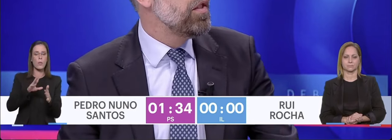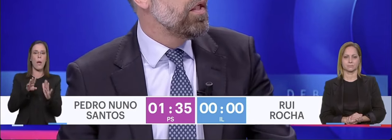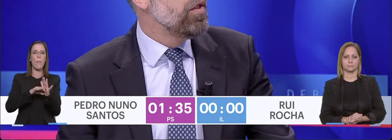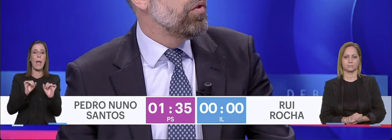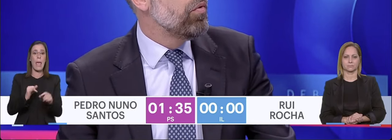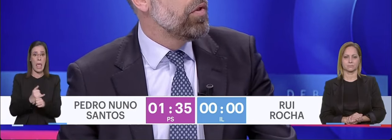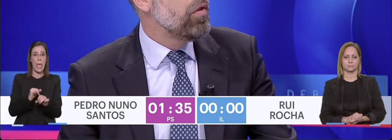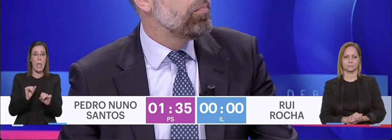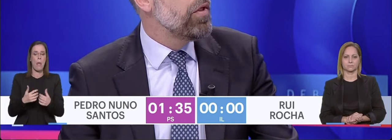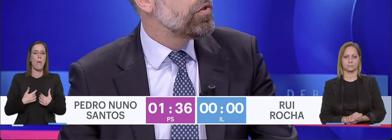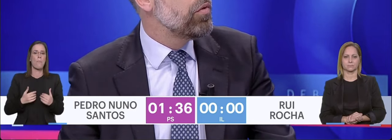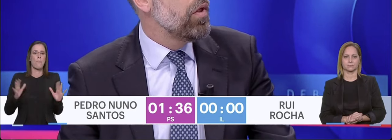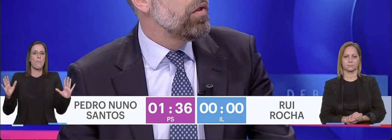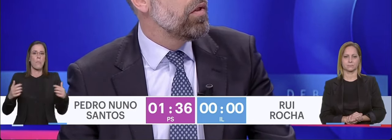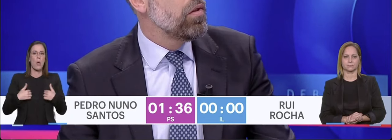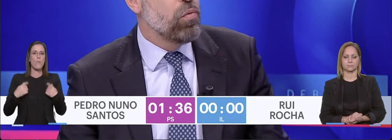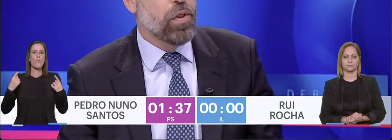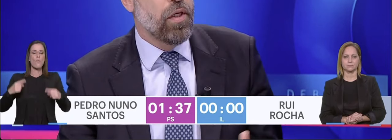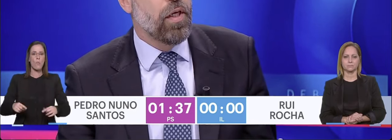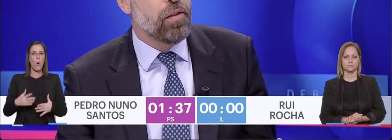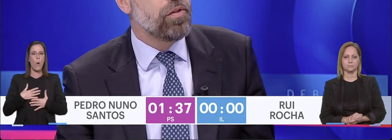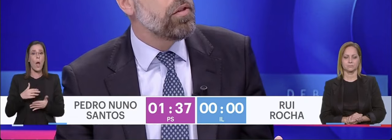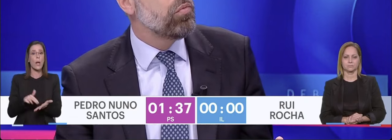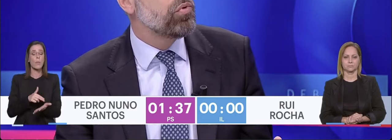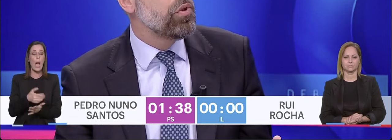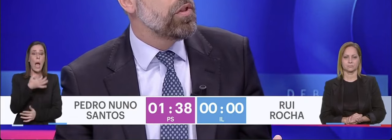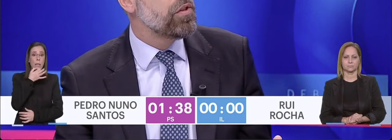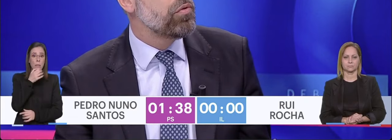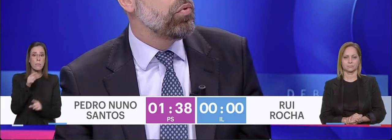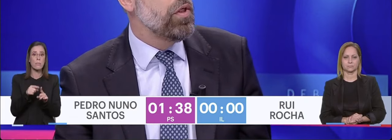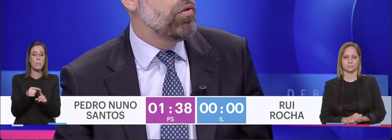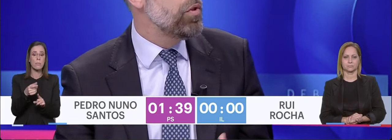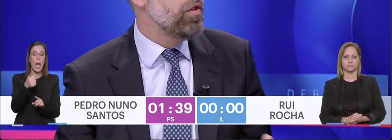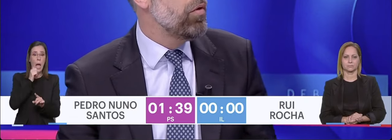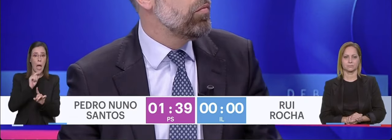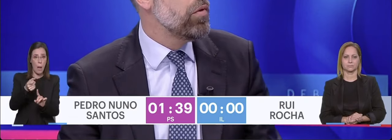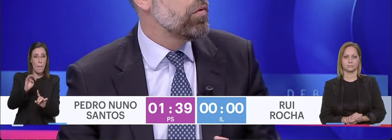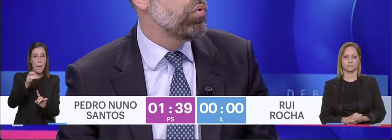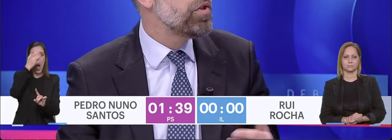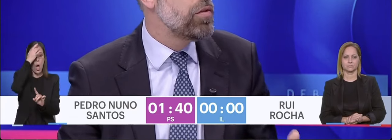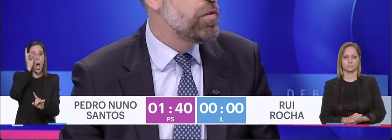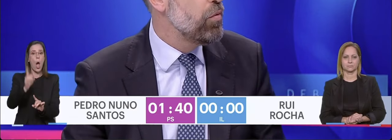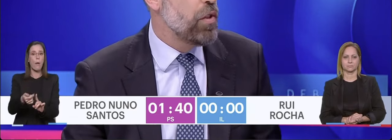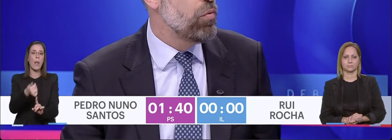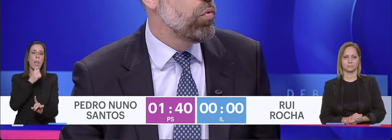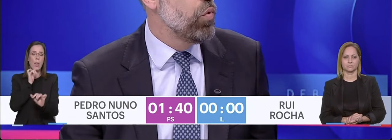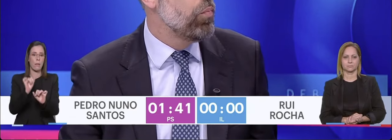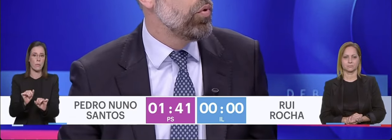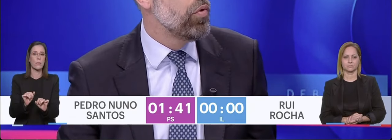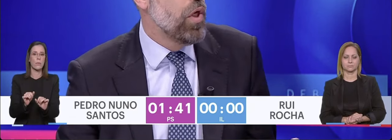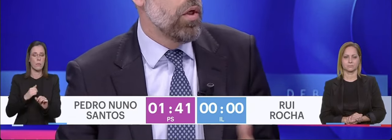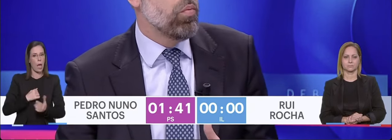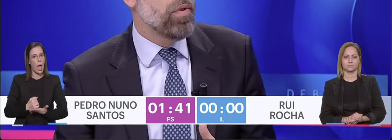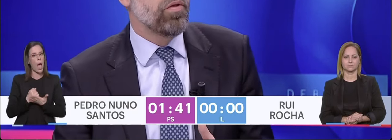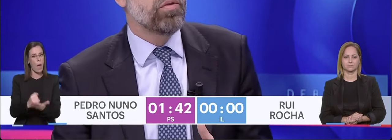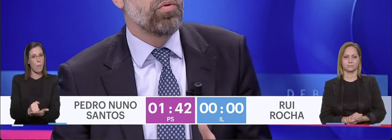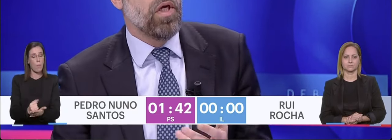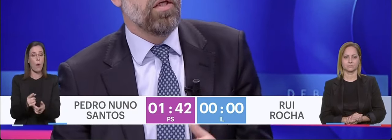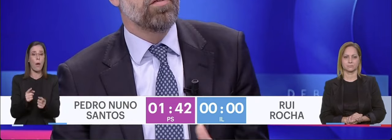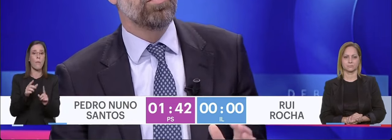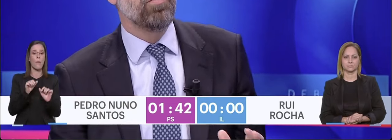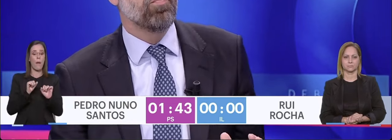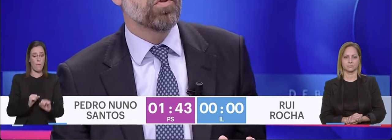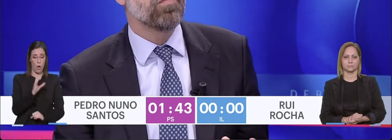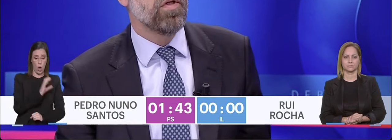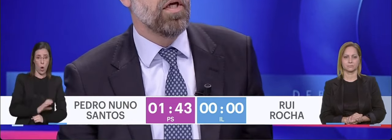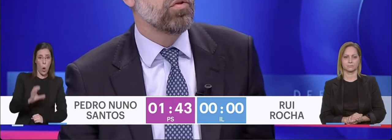Regional Eu apenas guardarei a decisão dos socialistas açorianos que terão cuja decisão terá todo o meu apoio no plano nacional